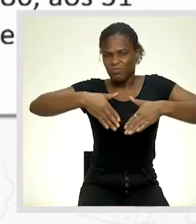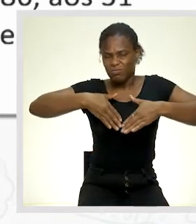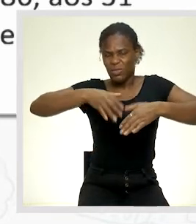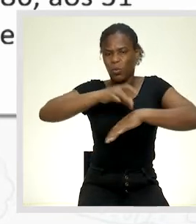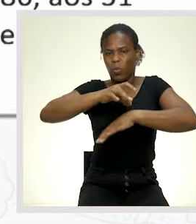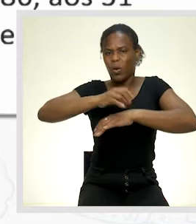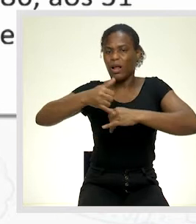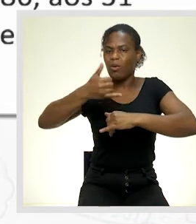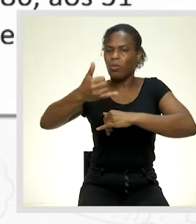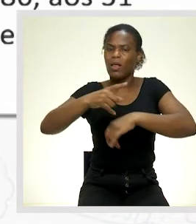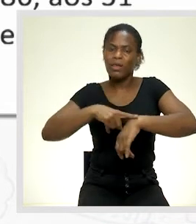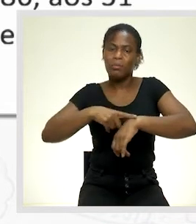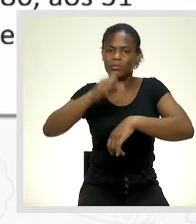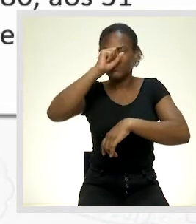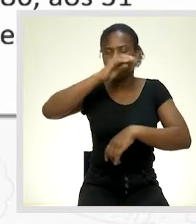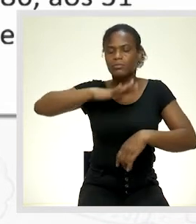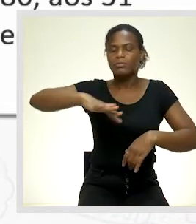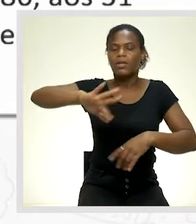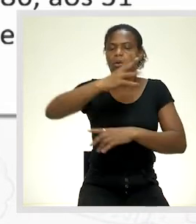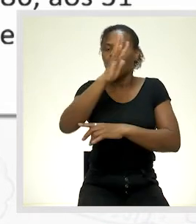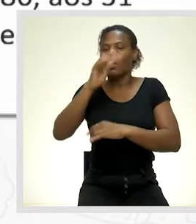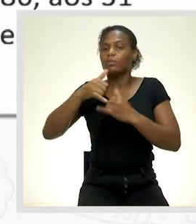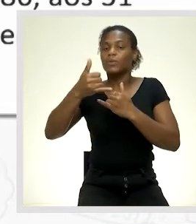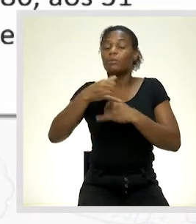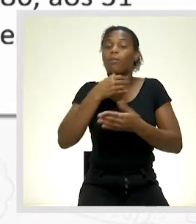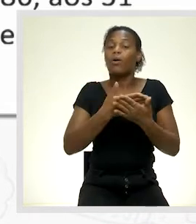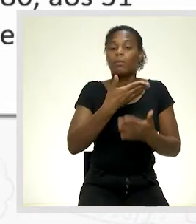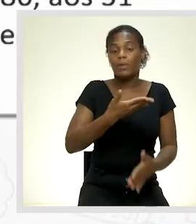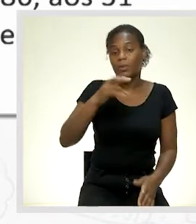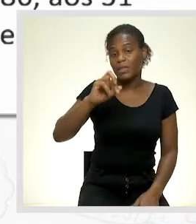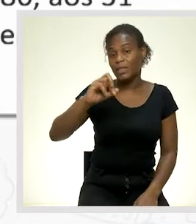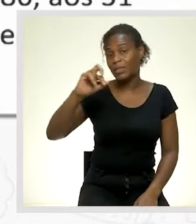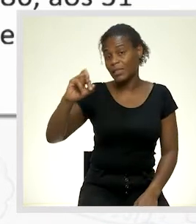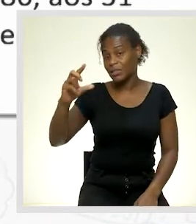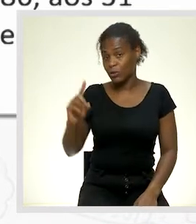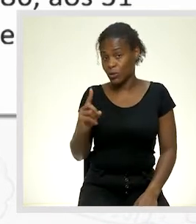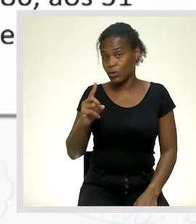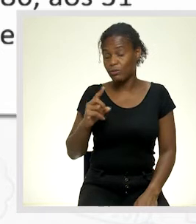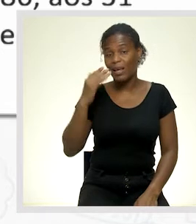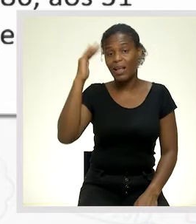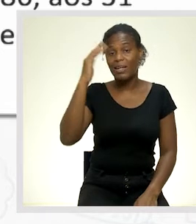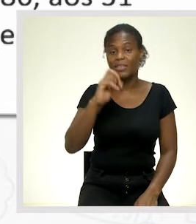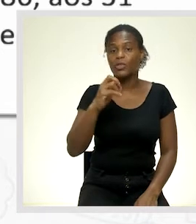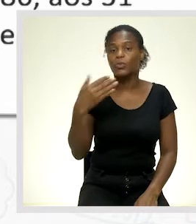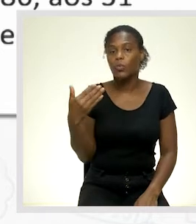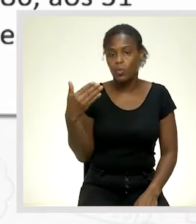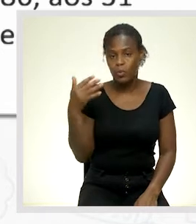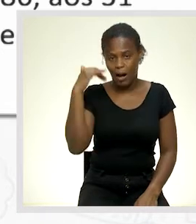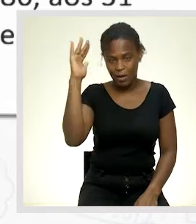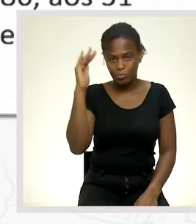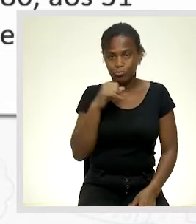tempos nos bons ares campestres. Morreu em 1886, aos 31